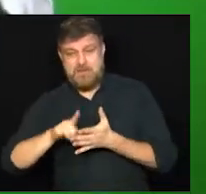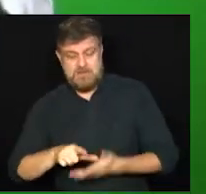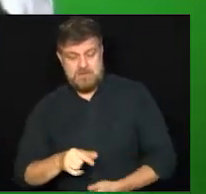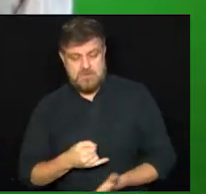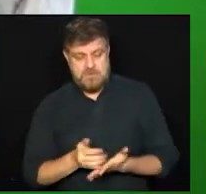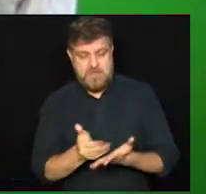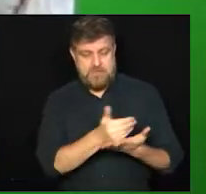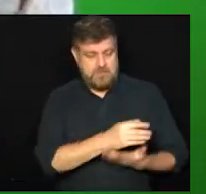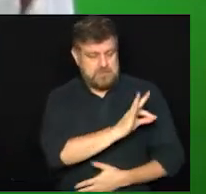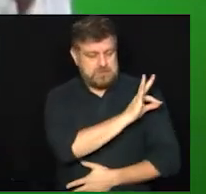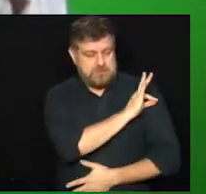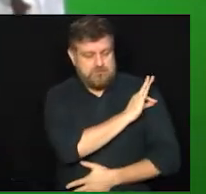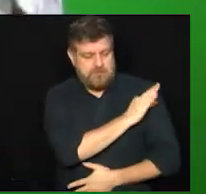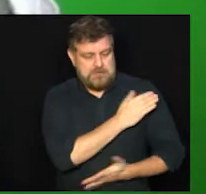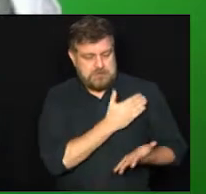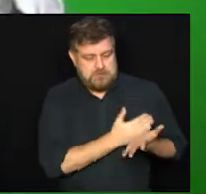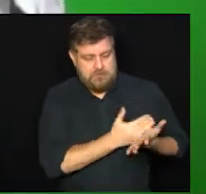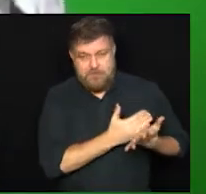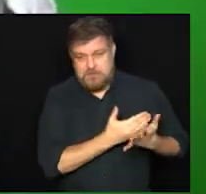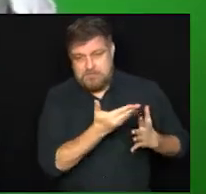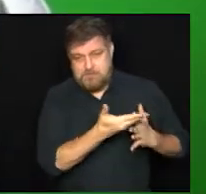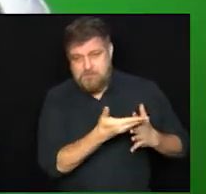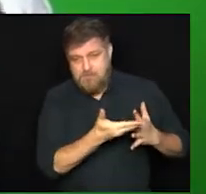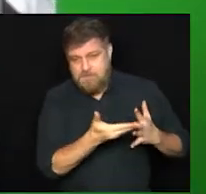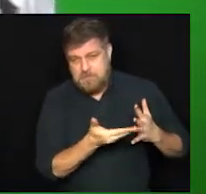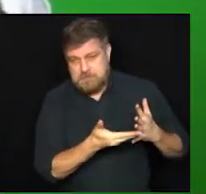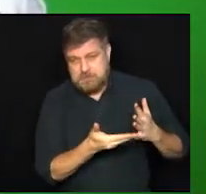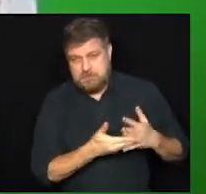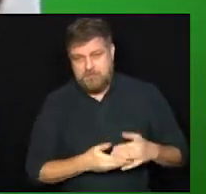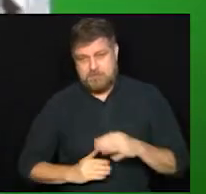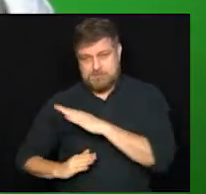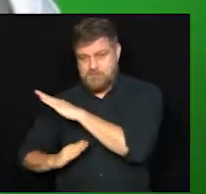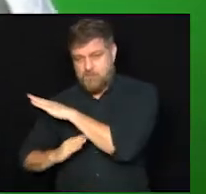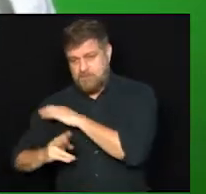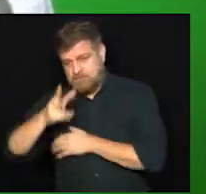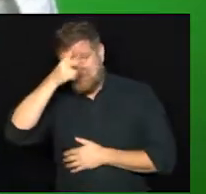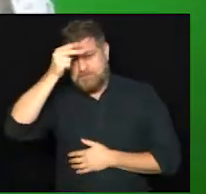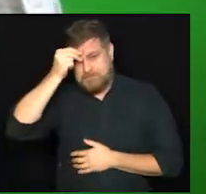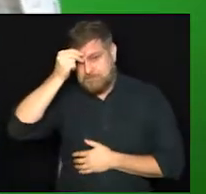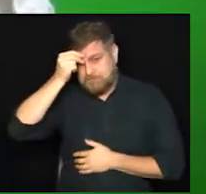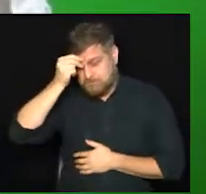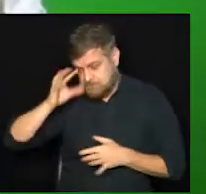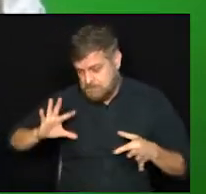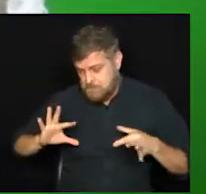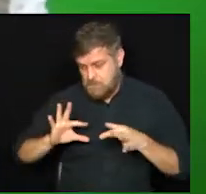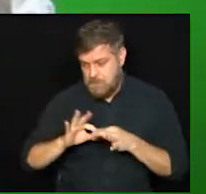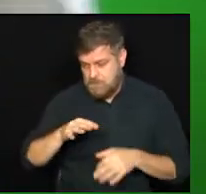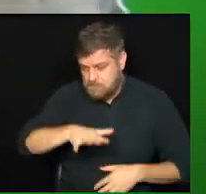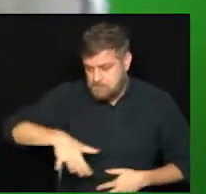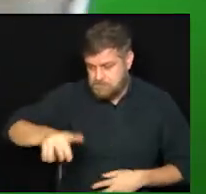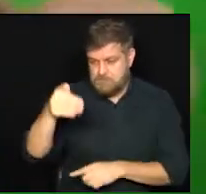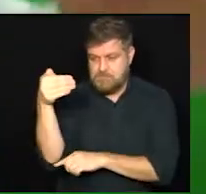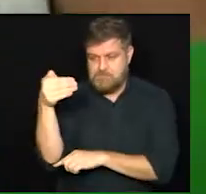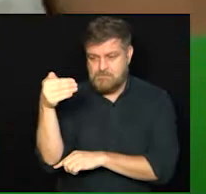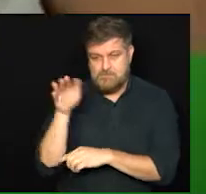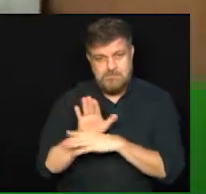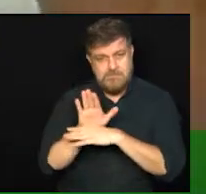frente, e que esse refis, o executivo e o legislativo vai olhar para nós e vai dizer assim,